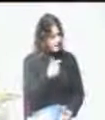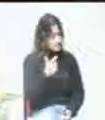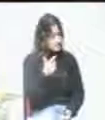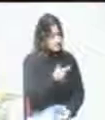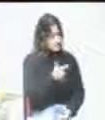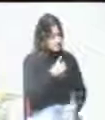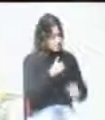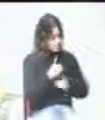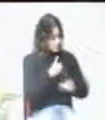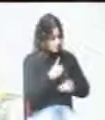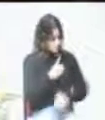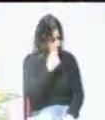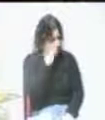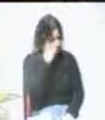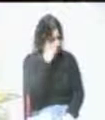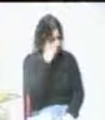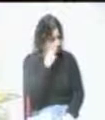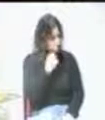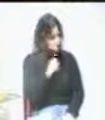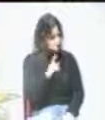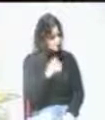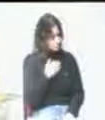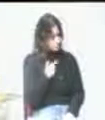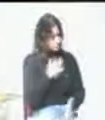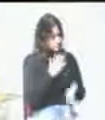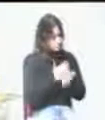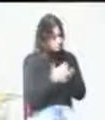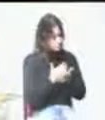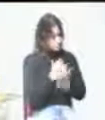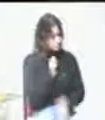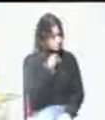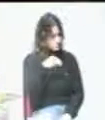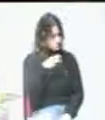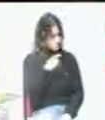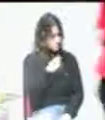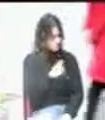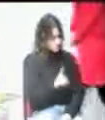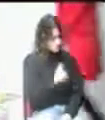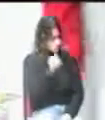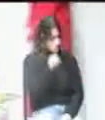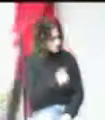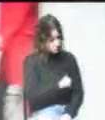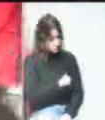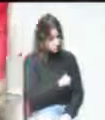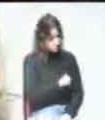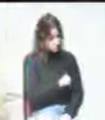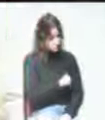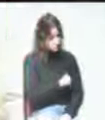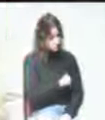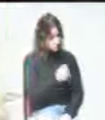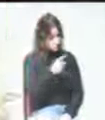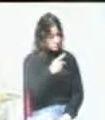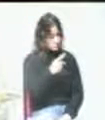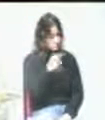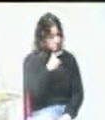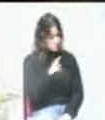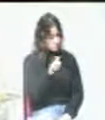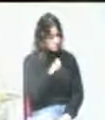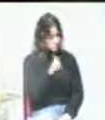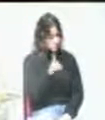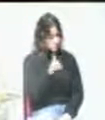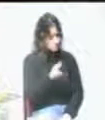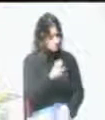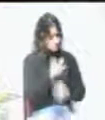o projeto inicial da Amped Sul, a comissão coordenadora do PPG do URGS, na pessoa do